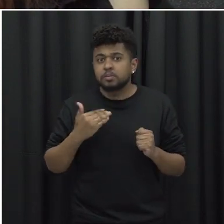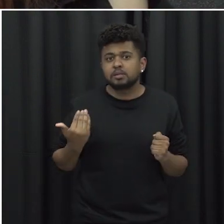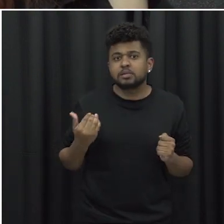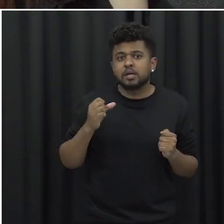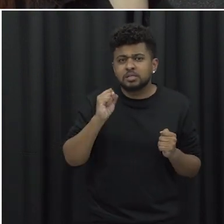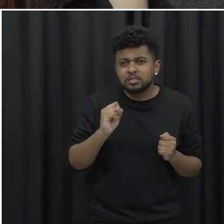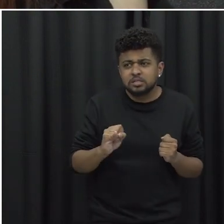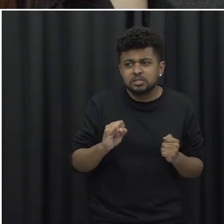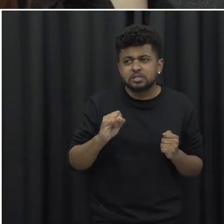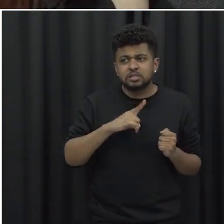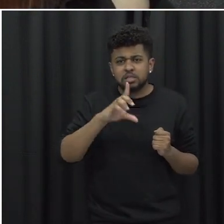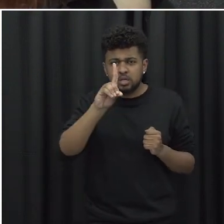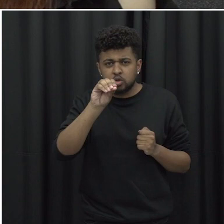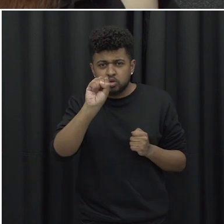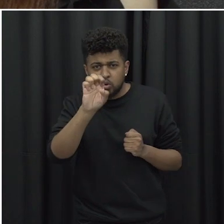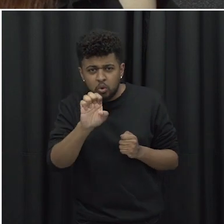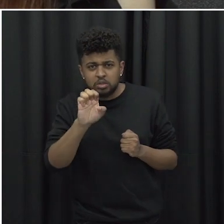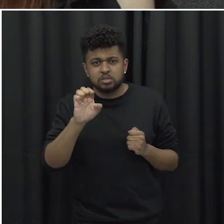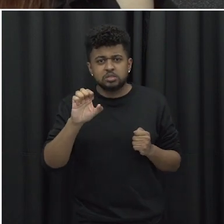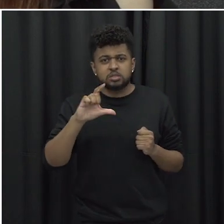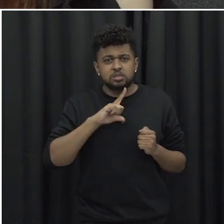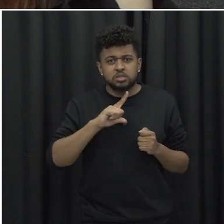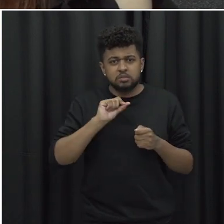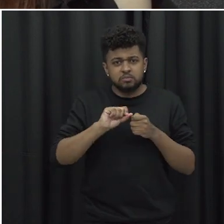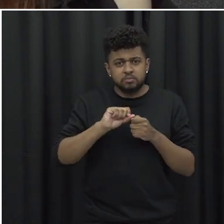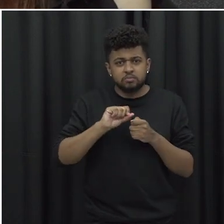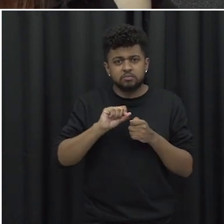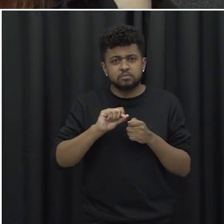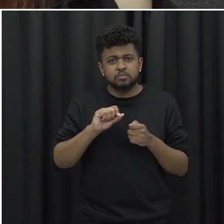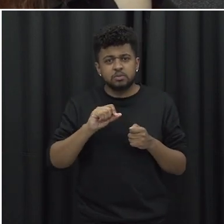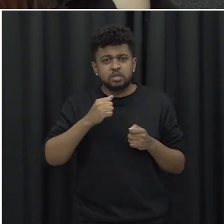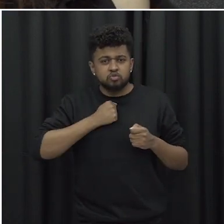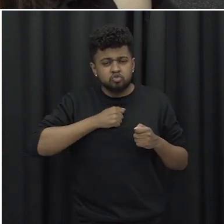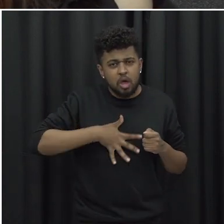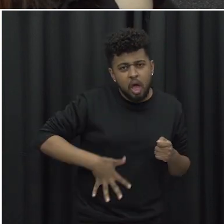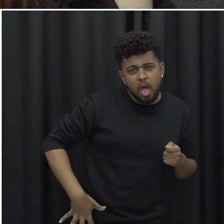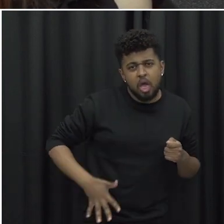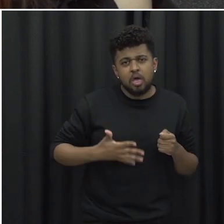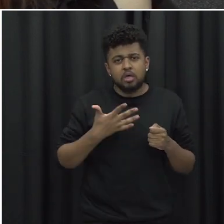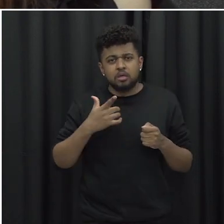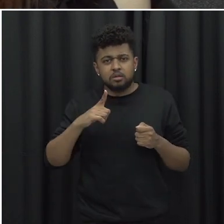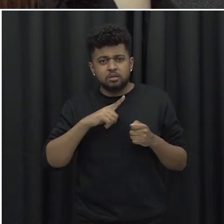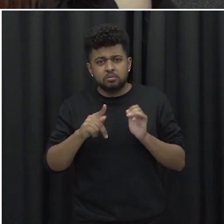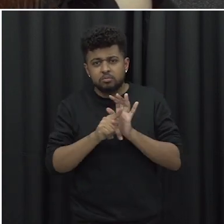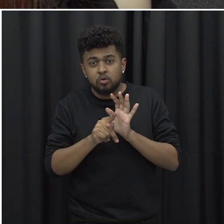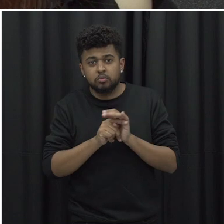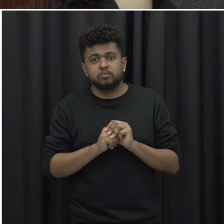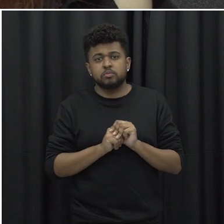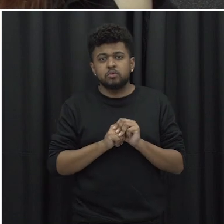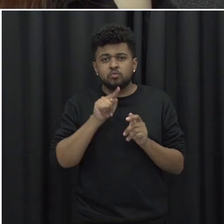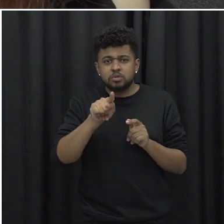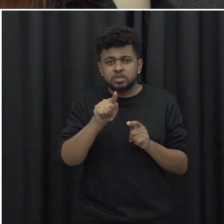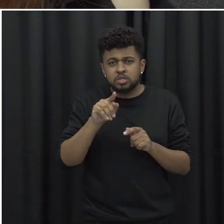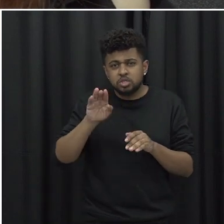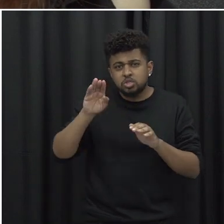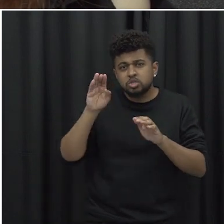e desidratar e acabar morrendo. Então você acaba tirando um pouco desse mito, então você coloca, mas existem concentrações específicas